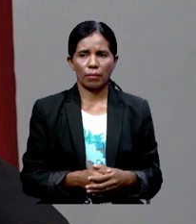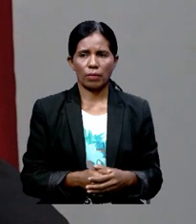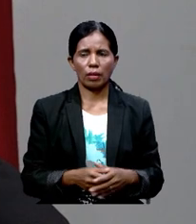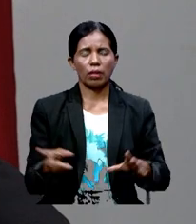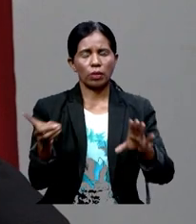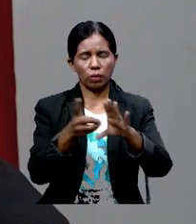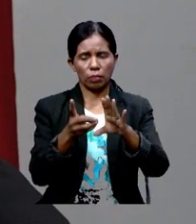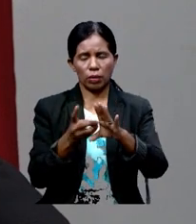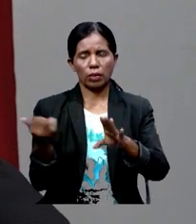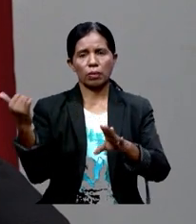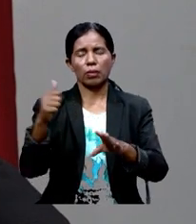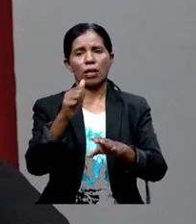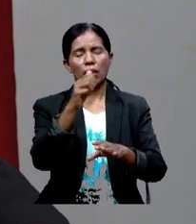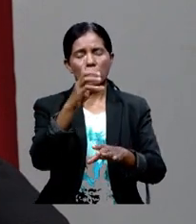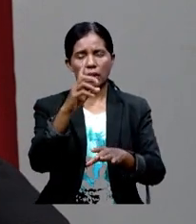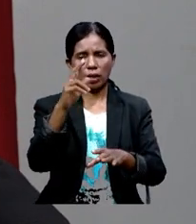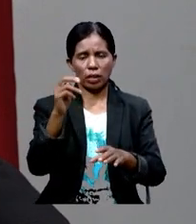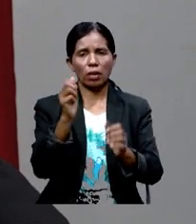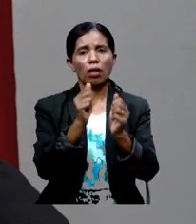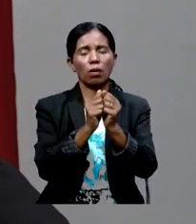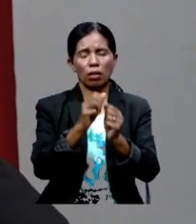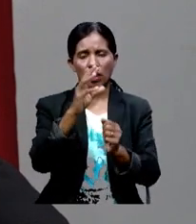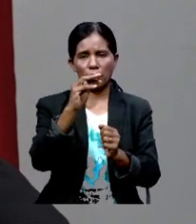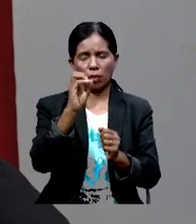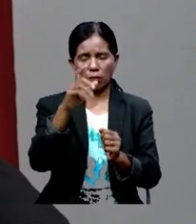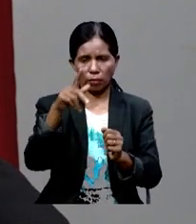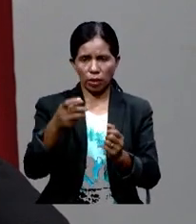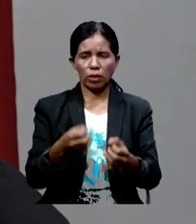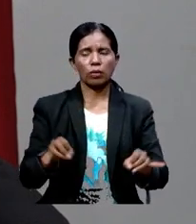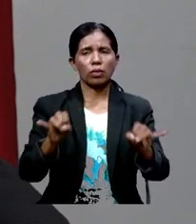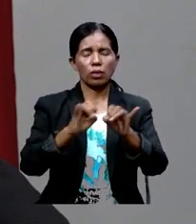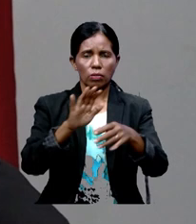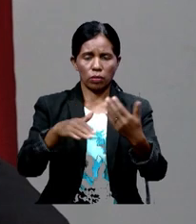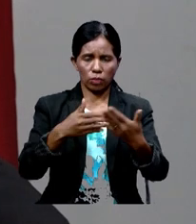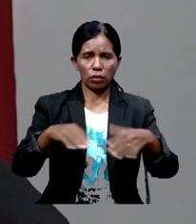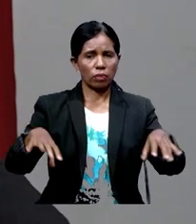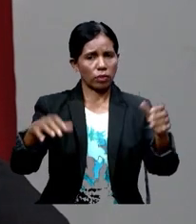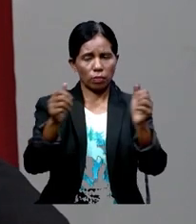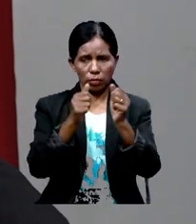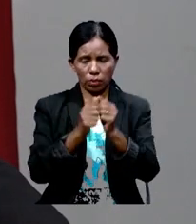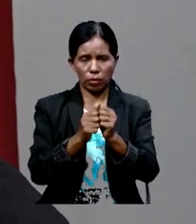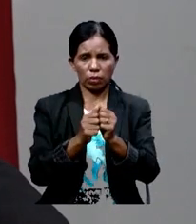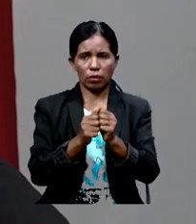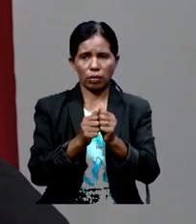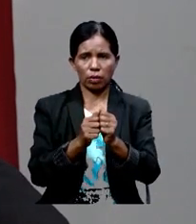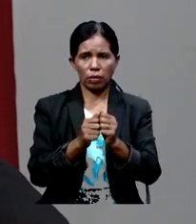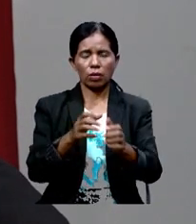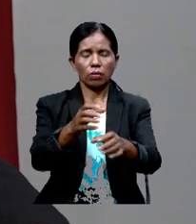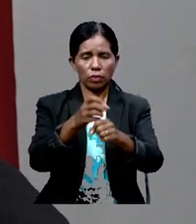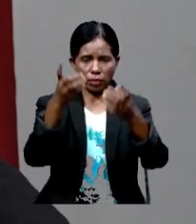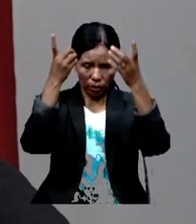documento ne ba den ho obras público para depois instituição ser neutro tem cooperar muito antes ola fal decisão